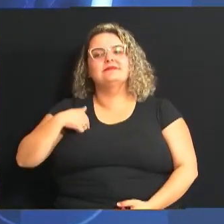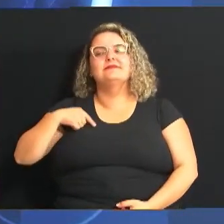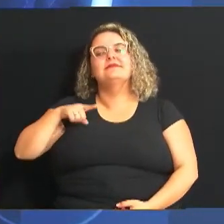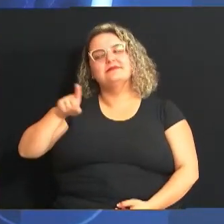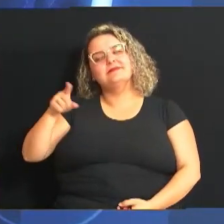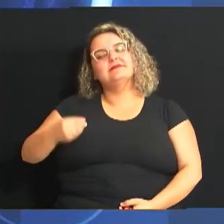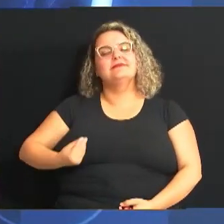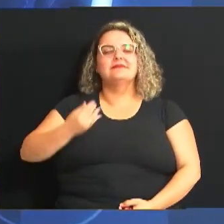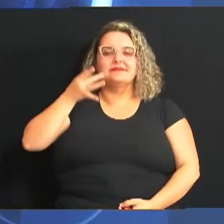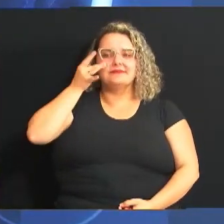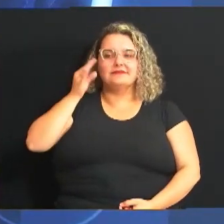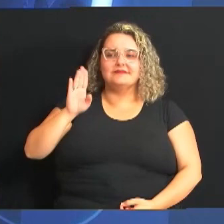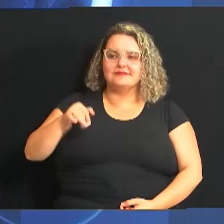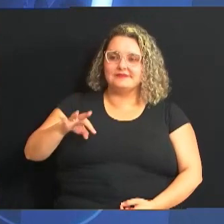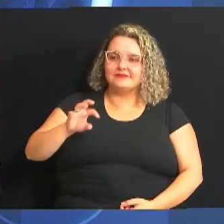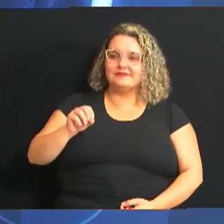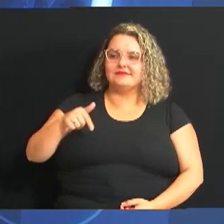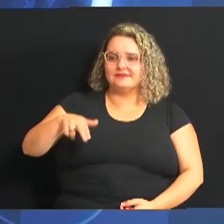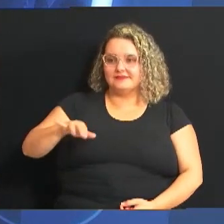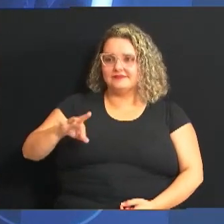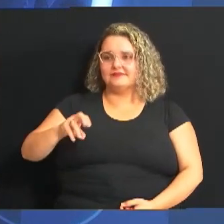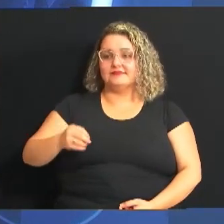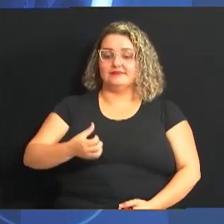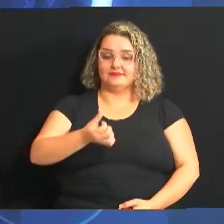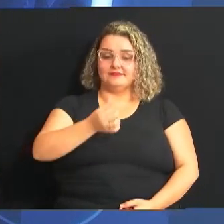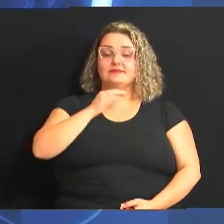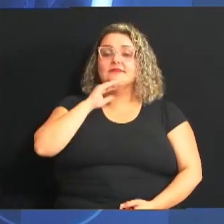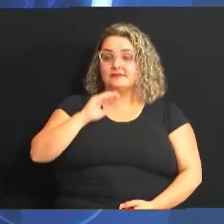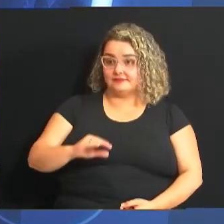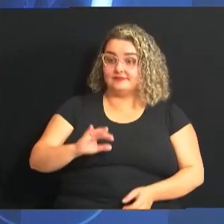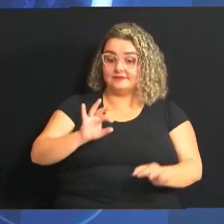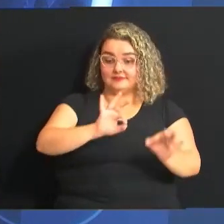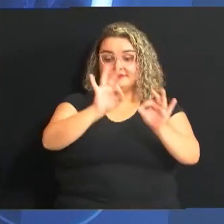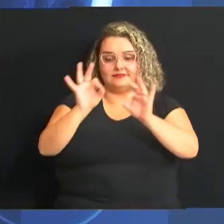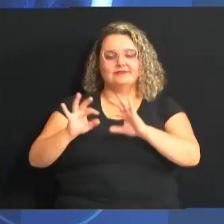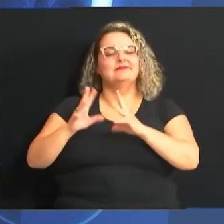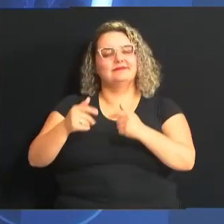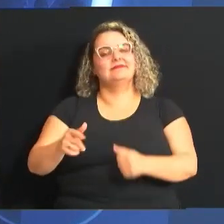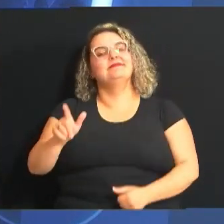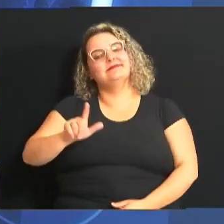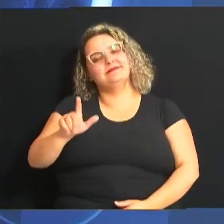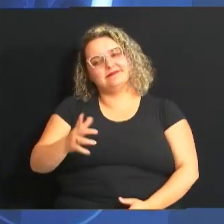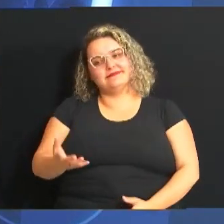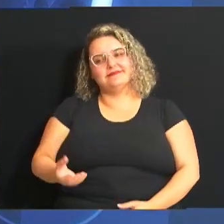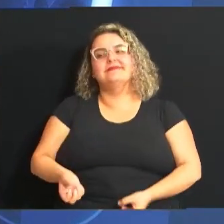Teatro Bento Quirino a partir das 6 horas da tarde, acompanhando tudo e, claro, trarei as